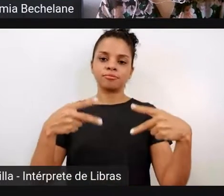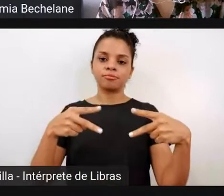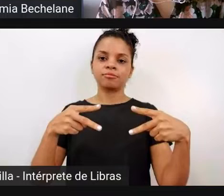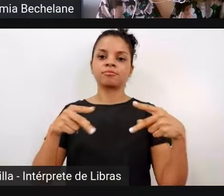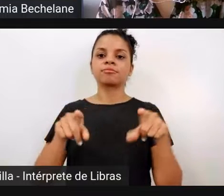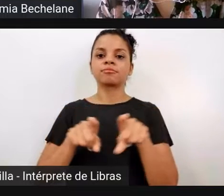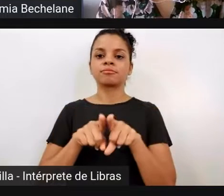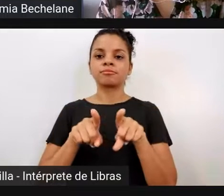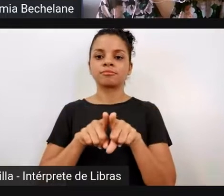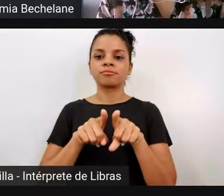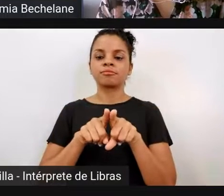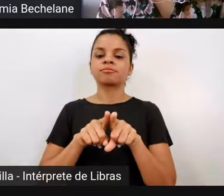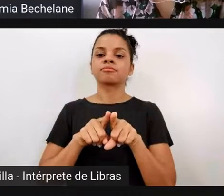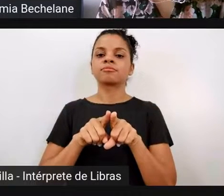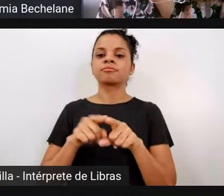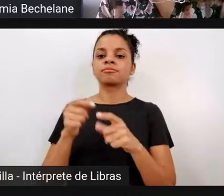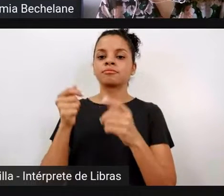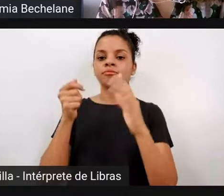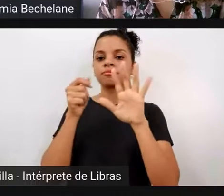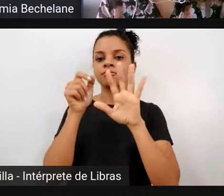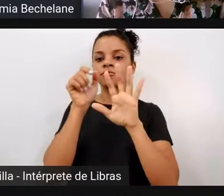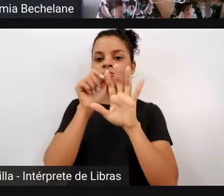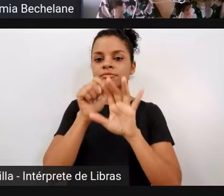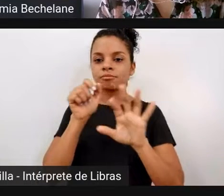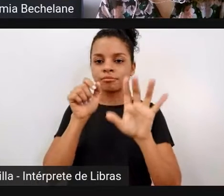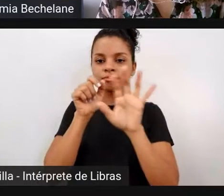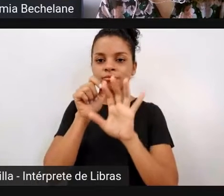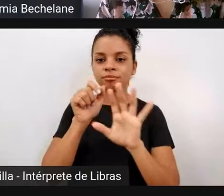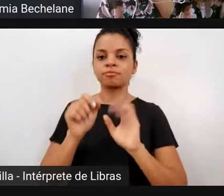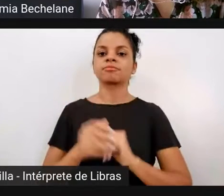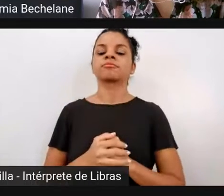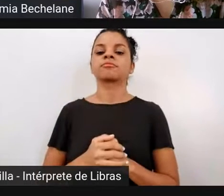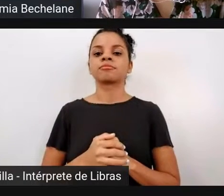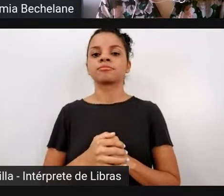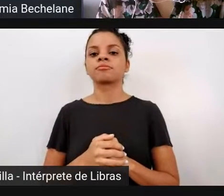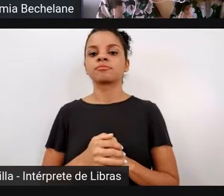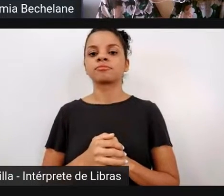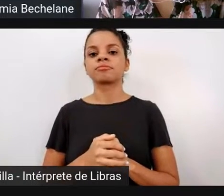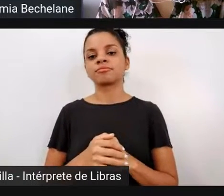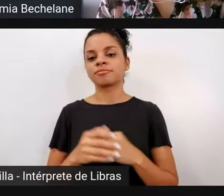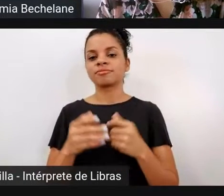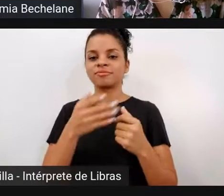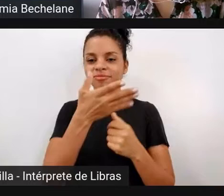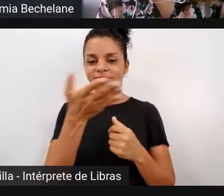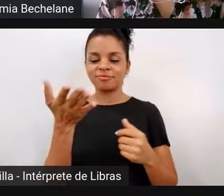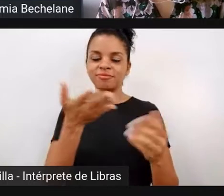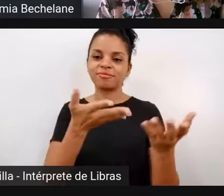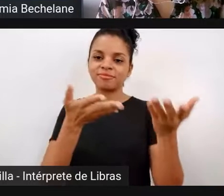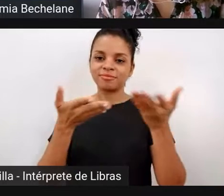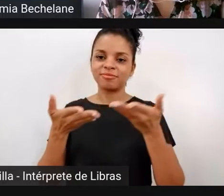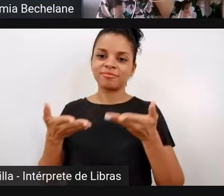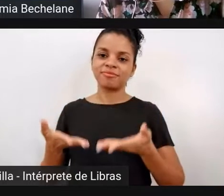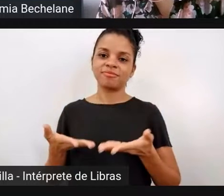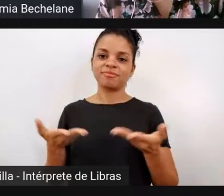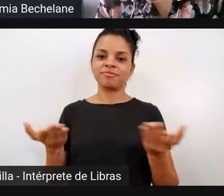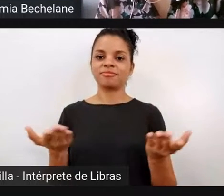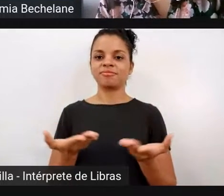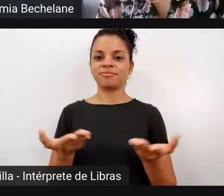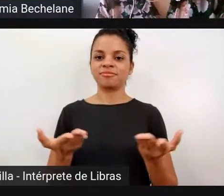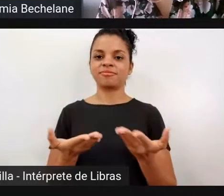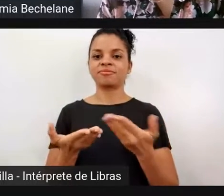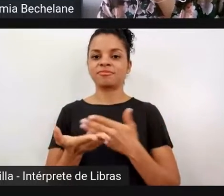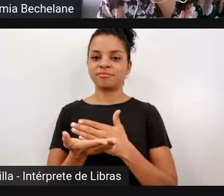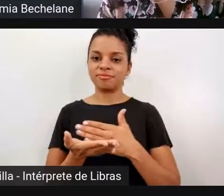aí da transmissão. Então, sejam todos e todas bem-vindos, bem-vindas à nossa sessão. Nós já